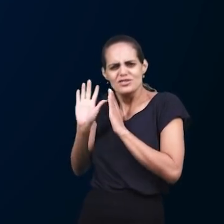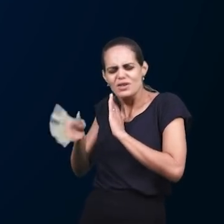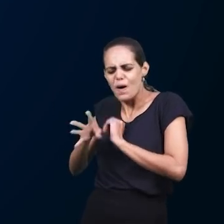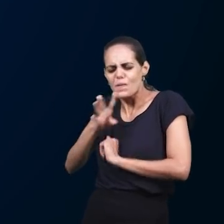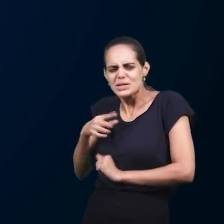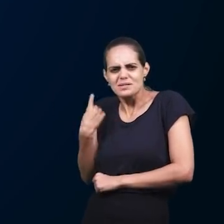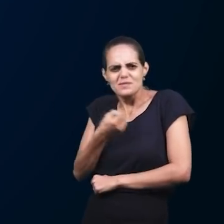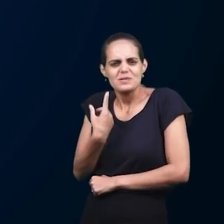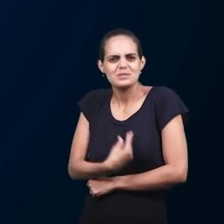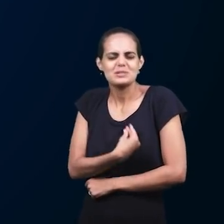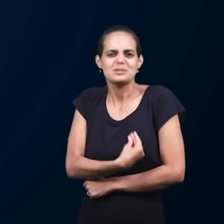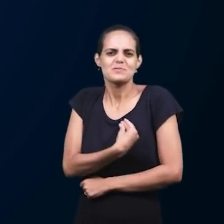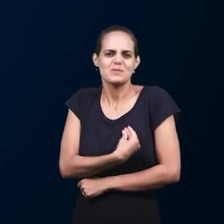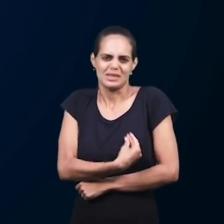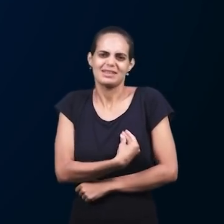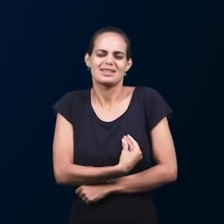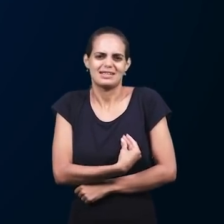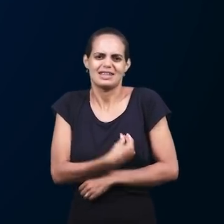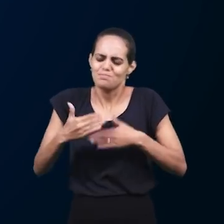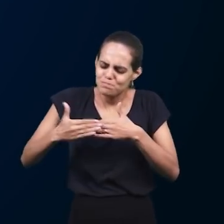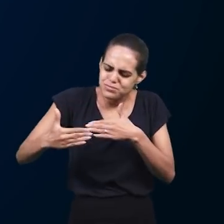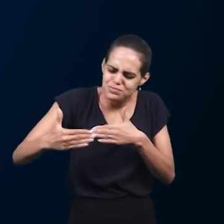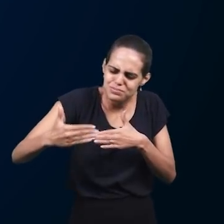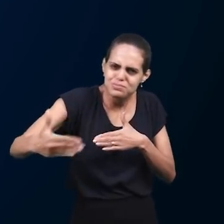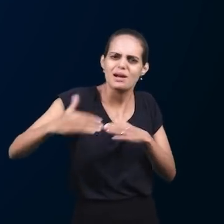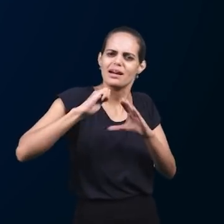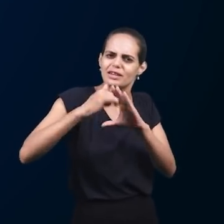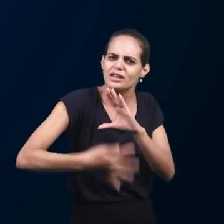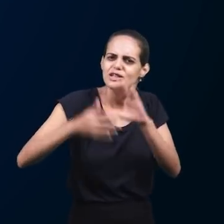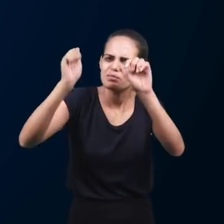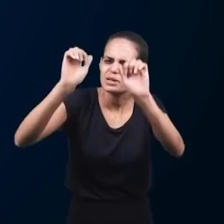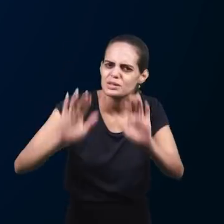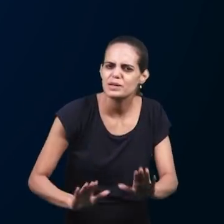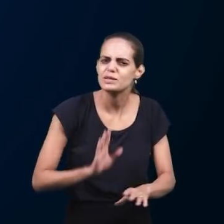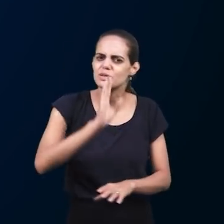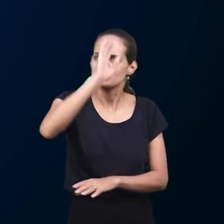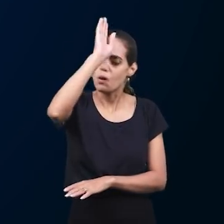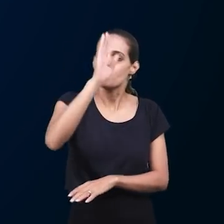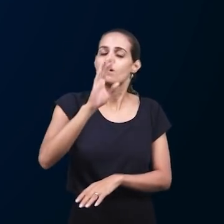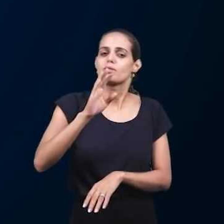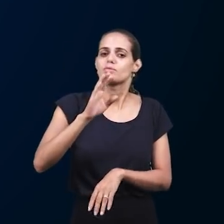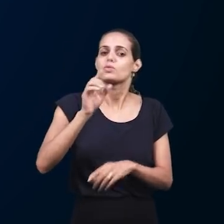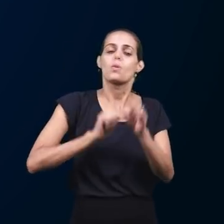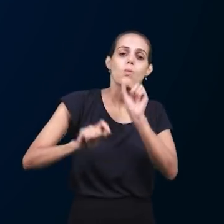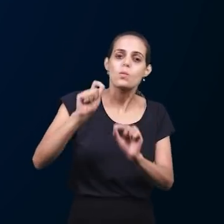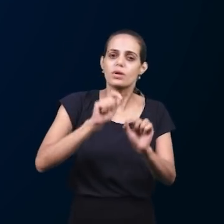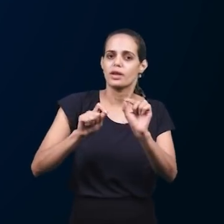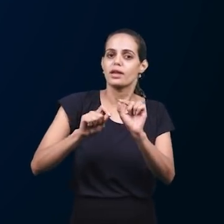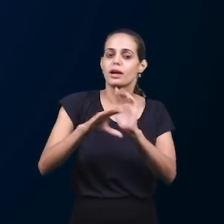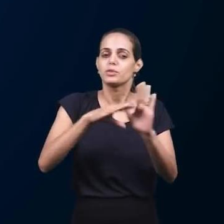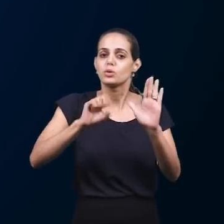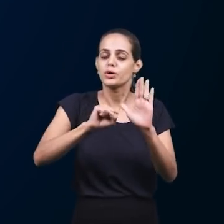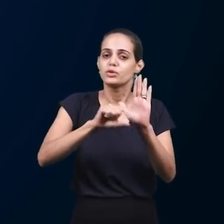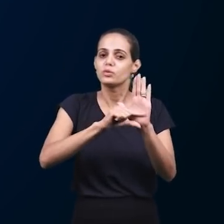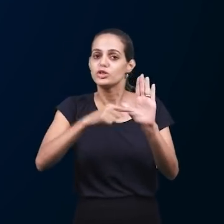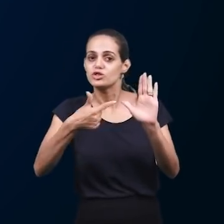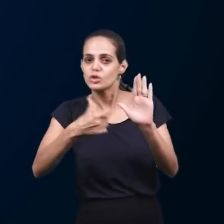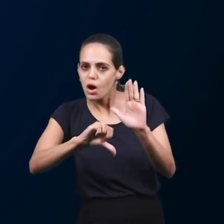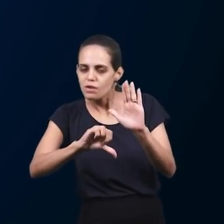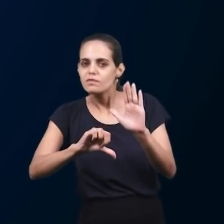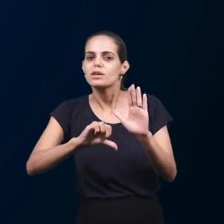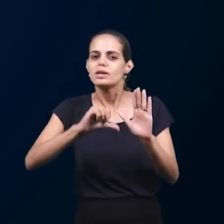tal presciência foi a base para todas as outras bênçãos, como está escrito em Romanos 8:29. Porque os que dantes conheceu, também